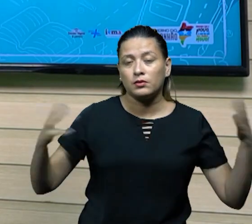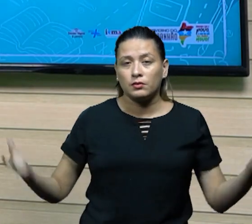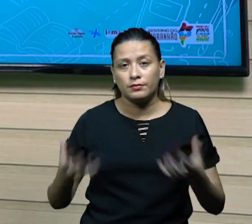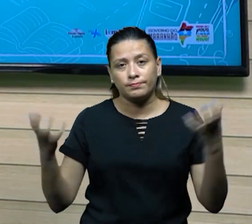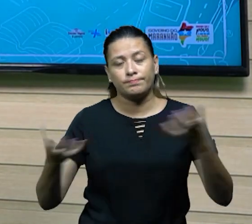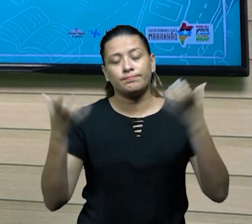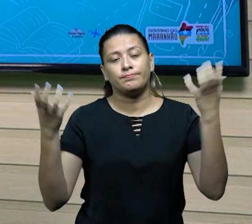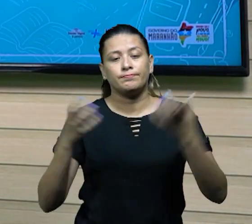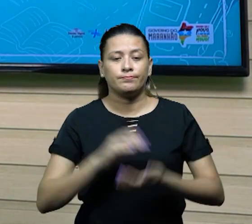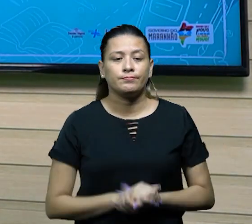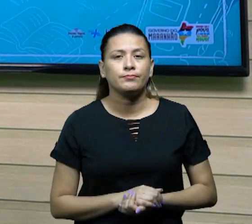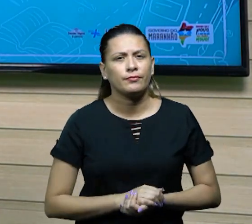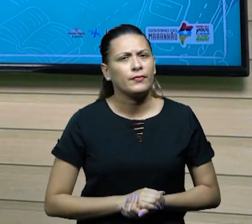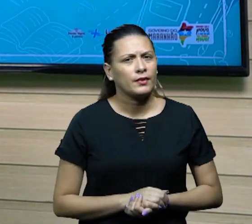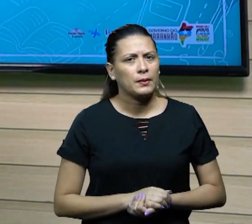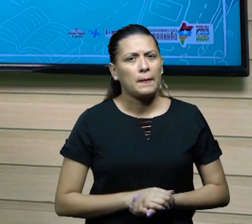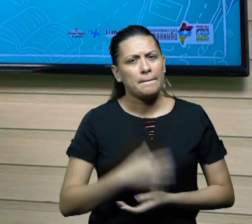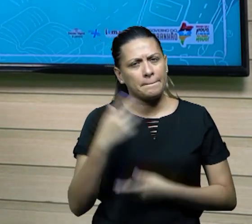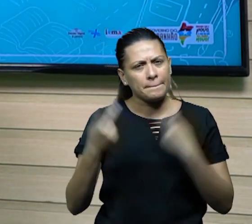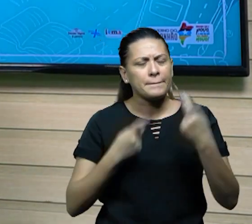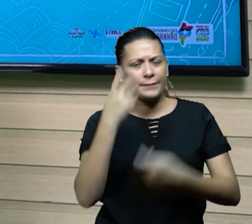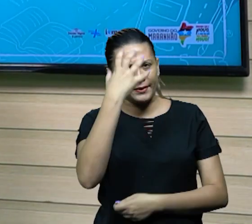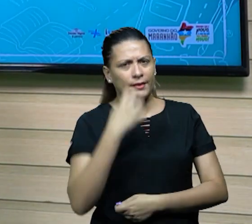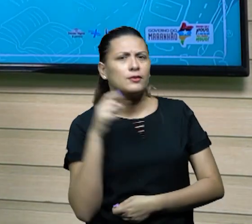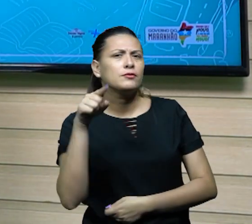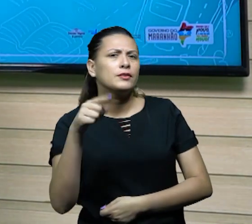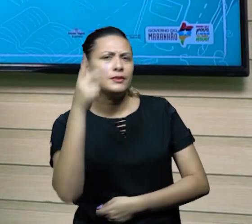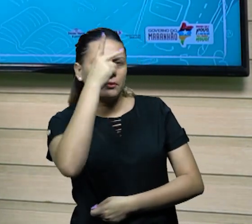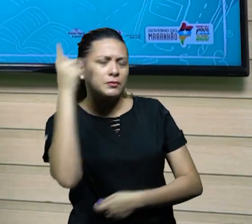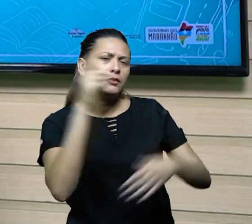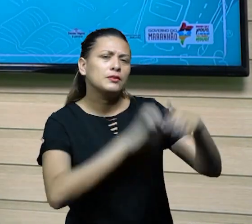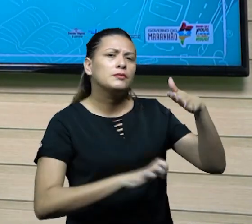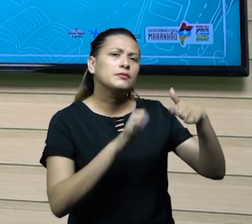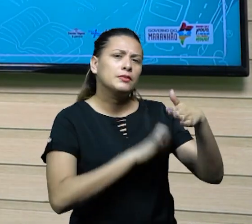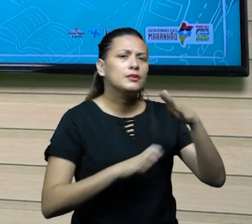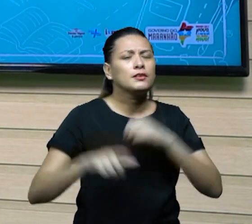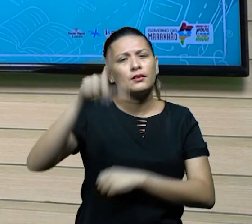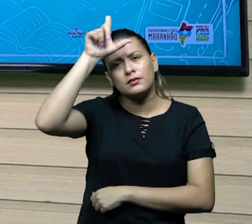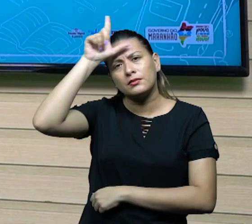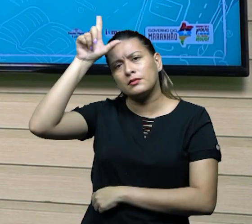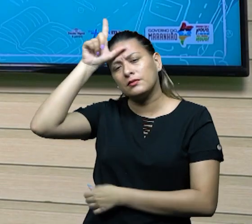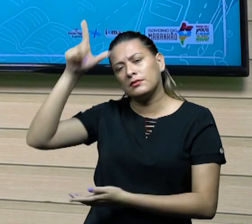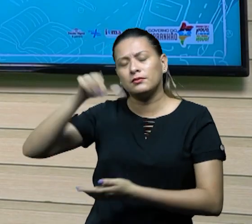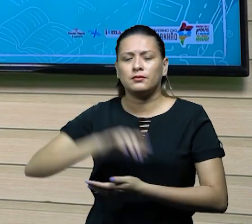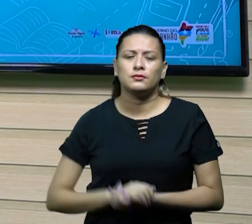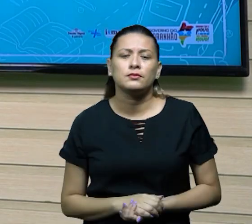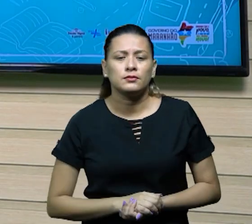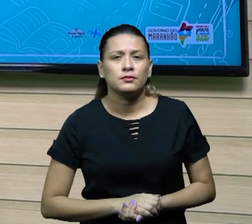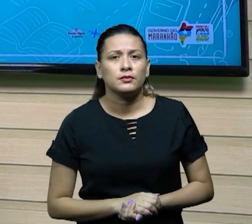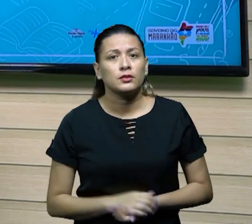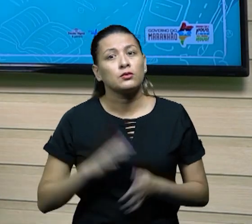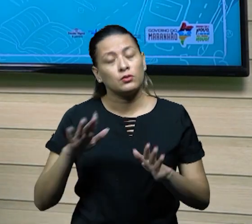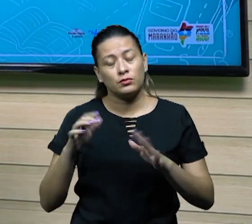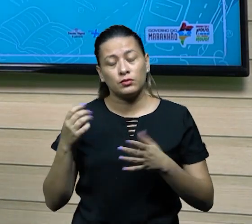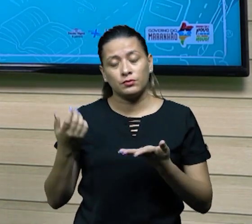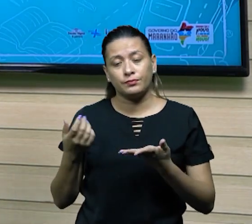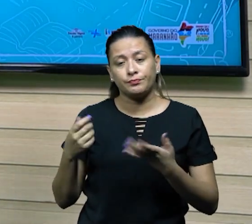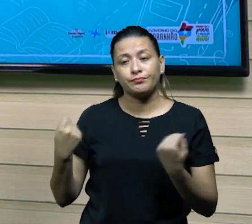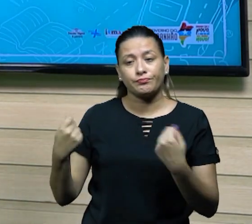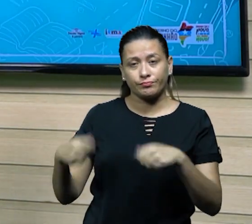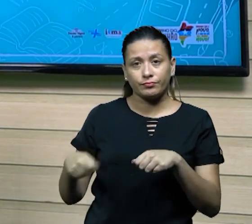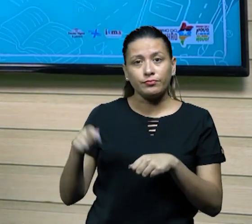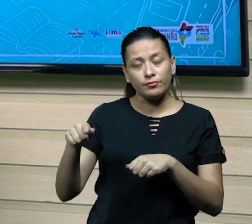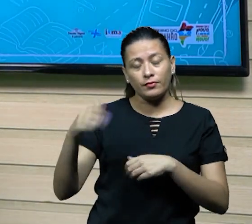Como um investimento, meu empregado vai ficar mais motivado, ele vai querer produzir mais. E vamos ser sinceros, você enquanto empresário, você